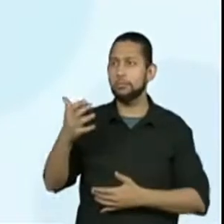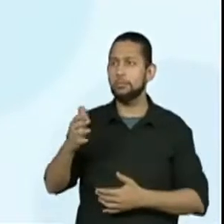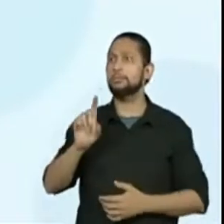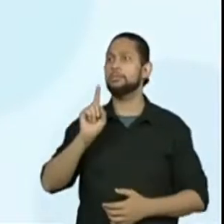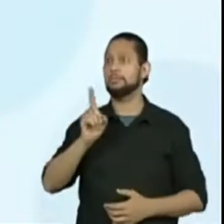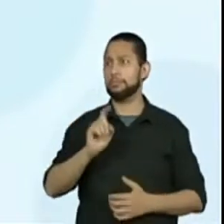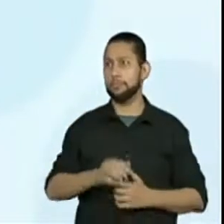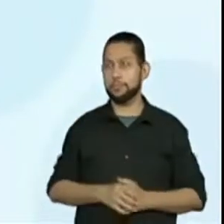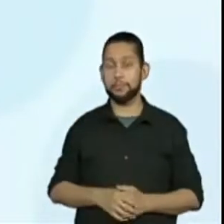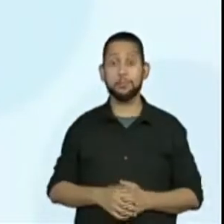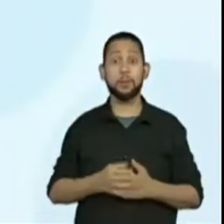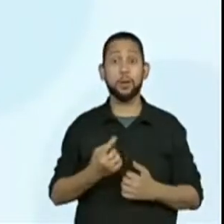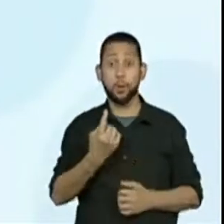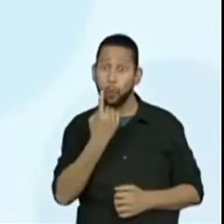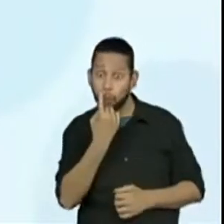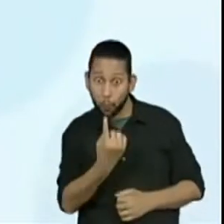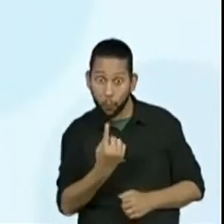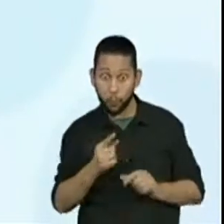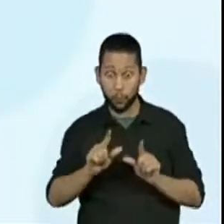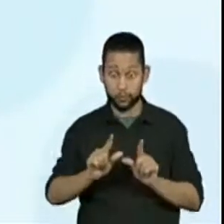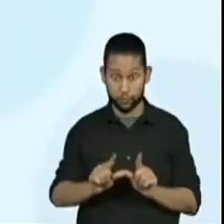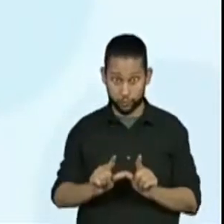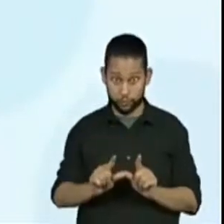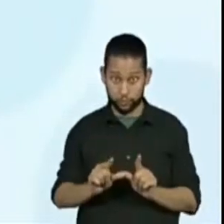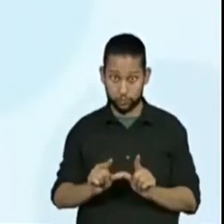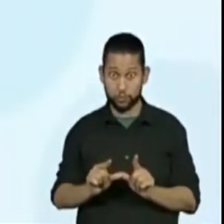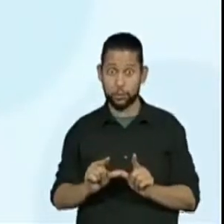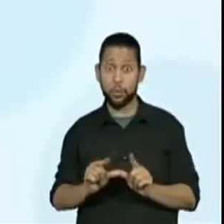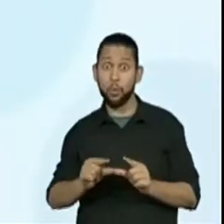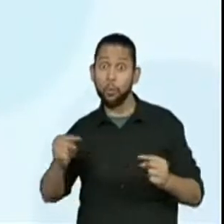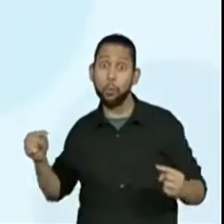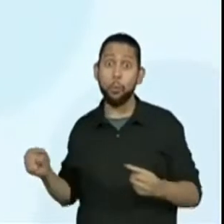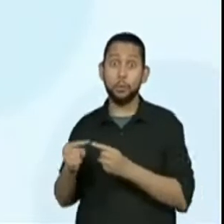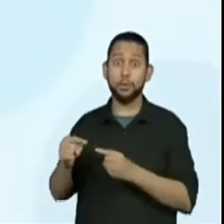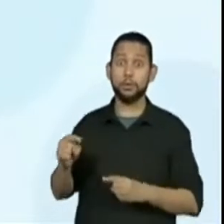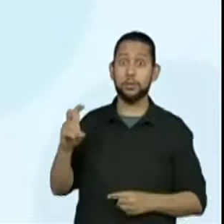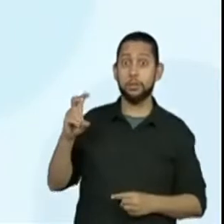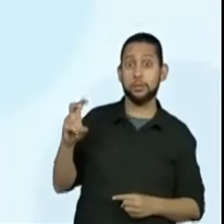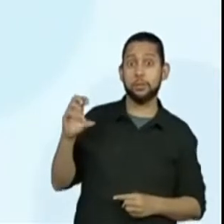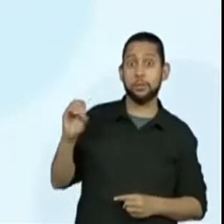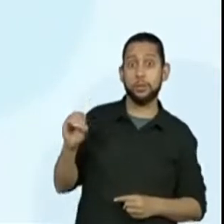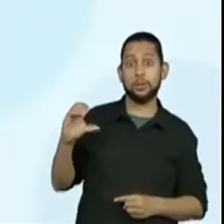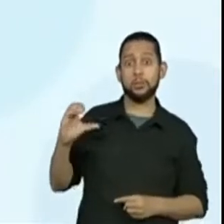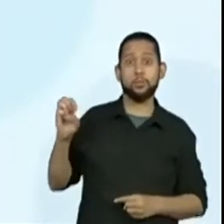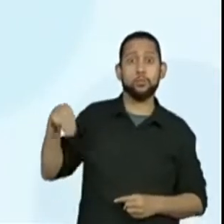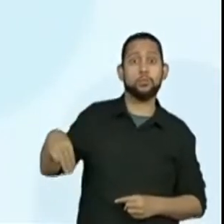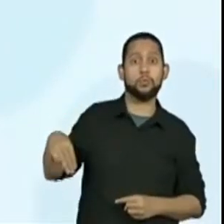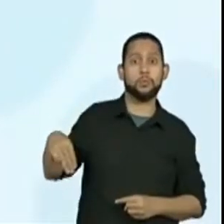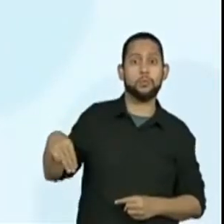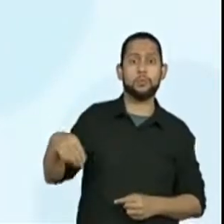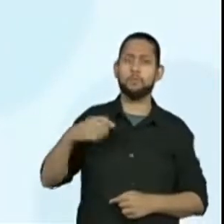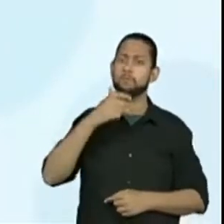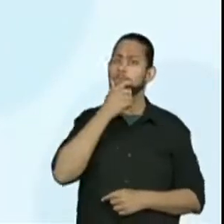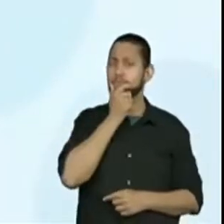Um quadradinho da malha quadriculada equivalem a 50 centímetros.